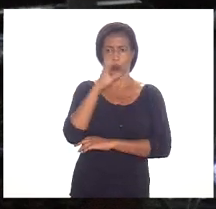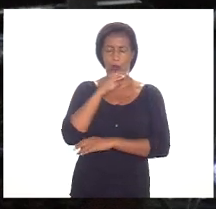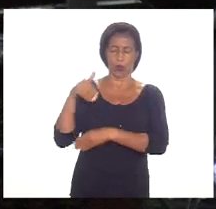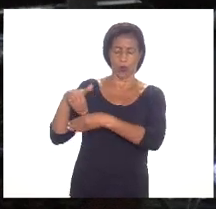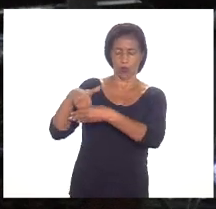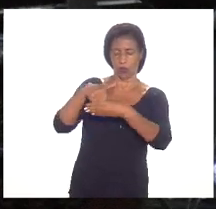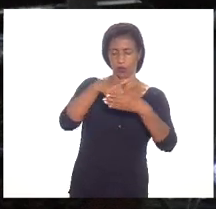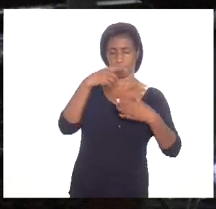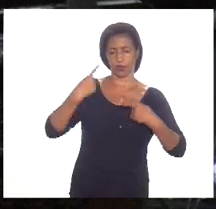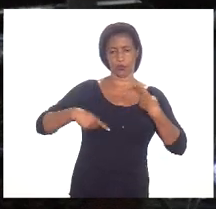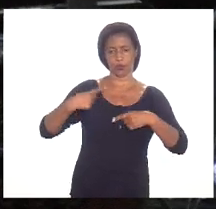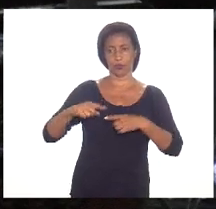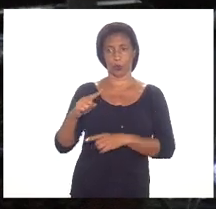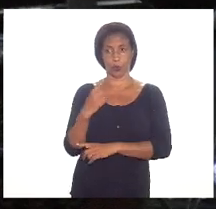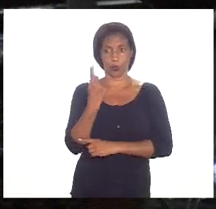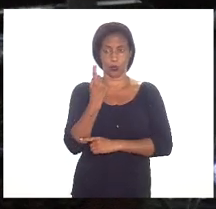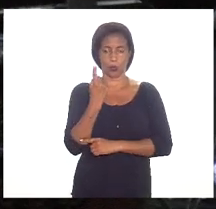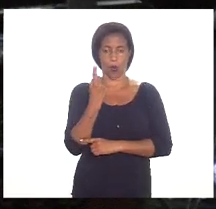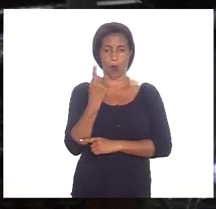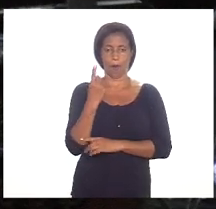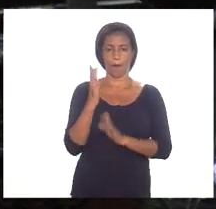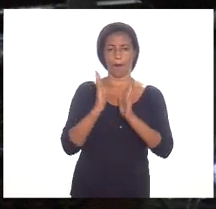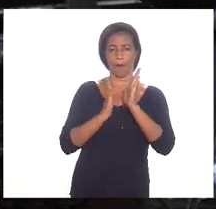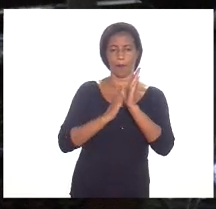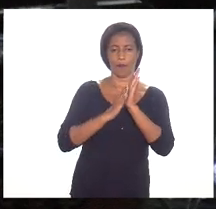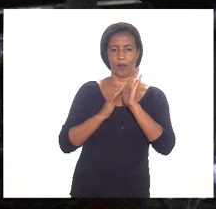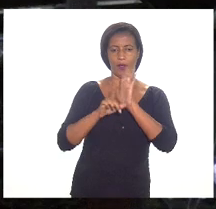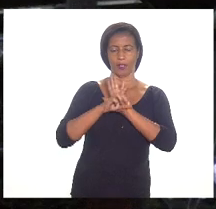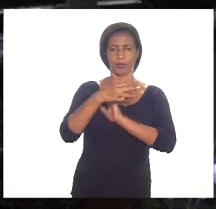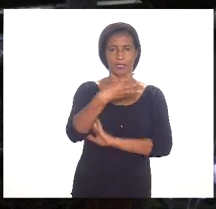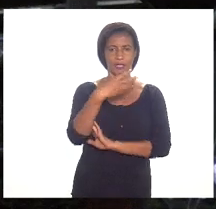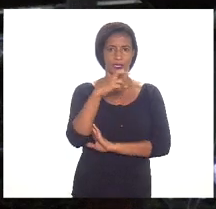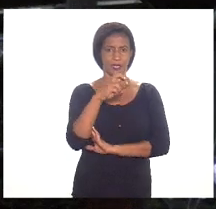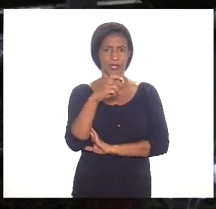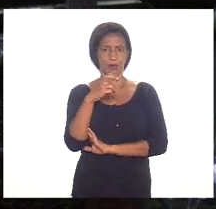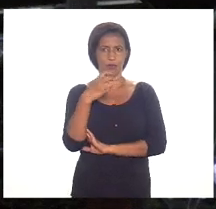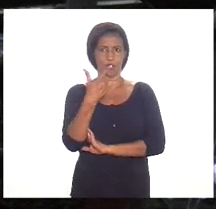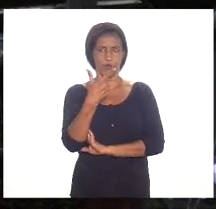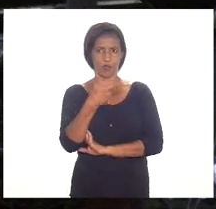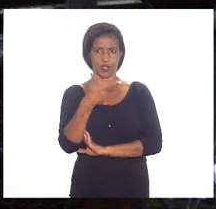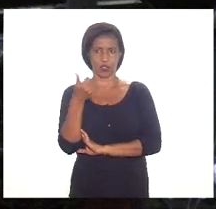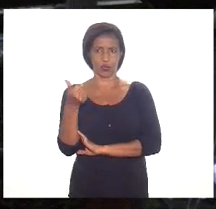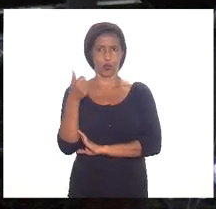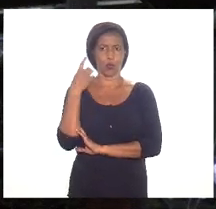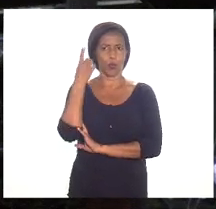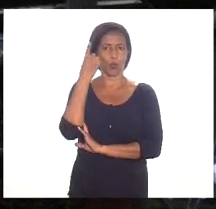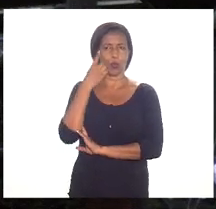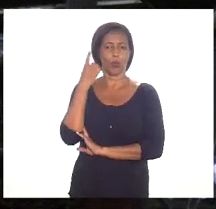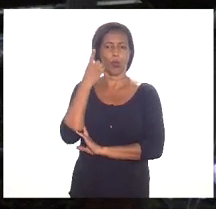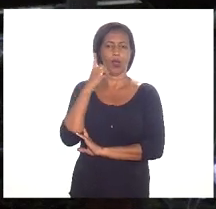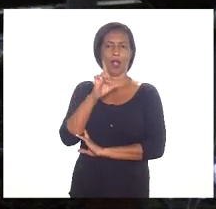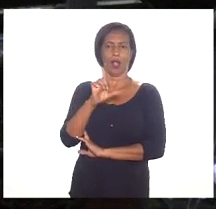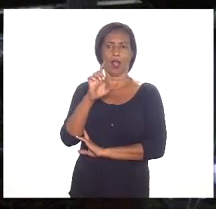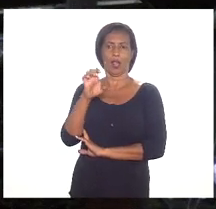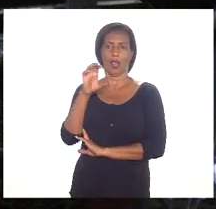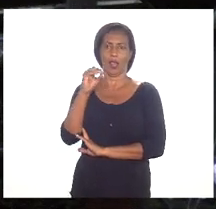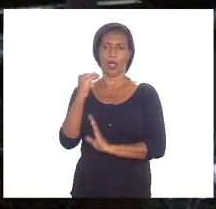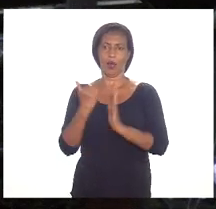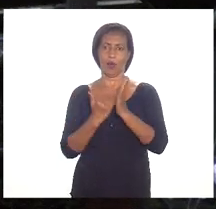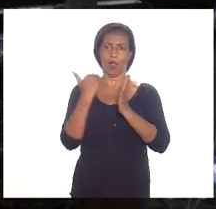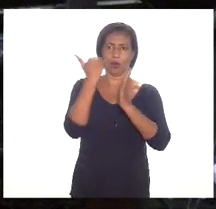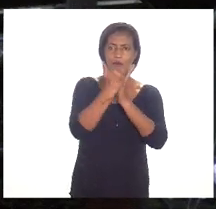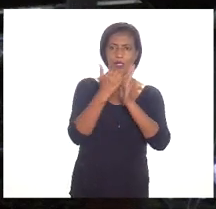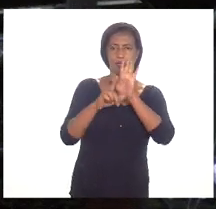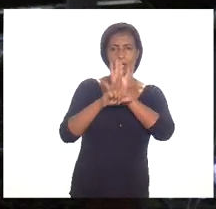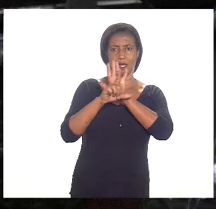em votação em discussão única projeto de lei 3563 de 21 de autoria do deputado Léo Vieira que altera a